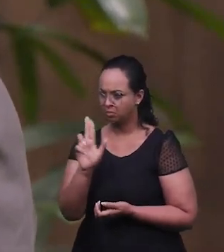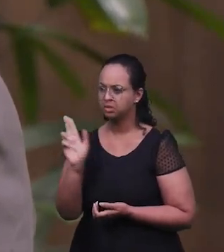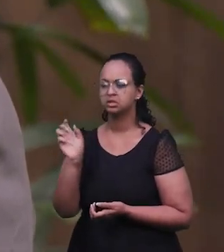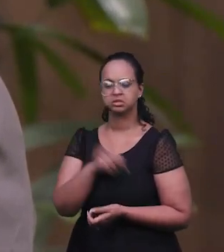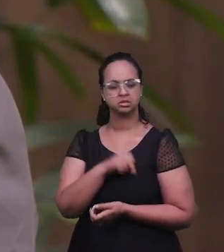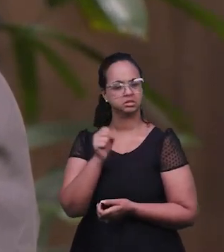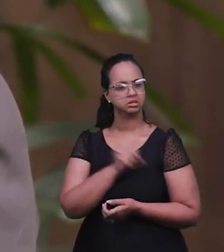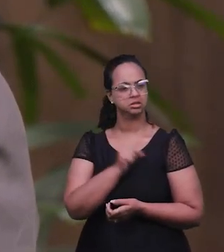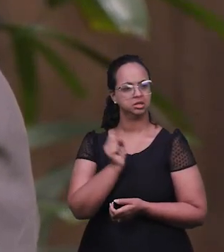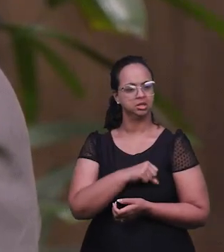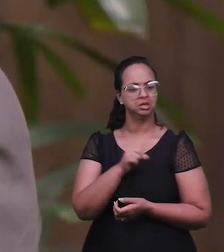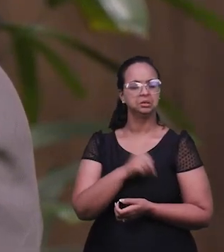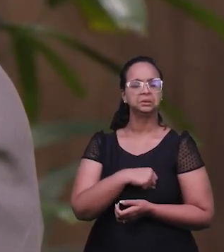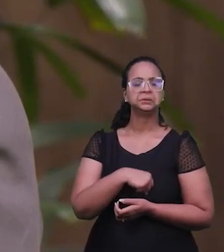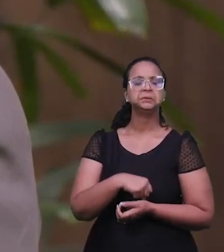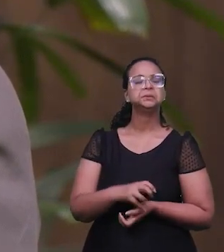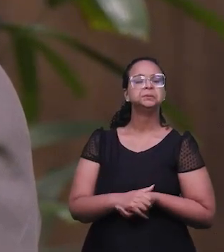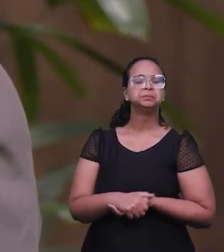eu mesmo.